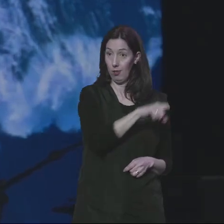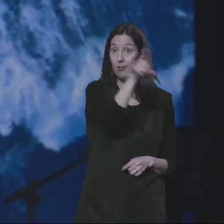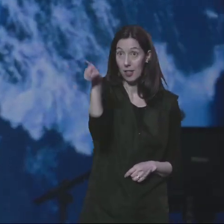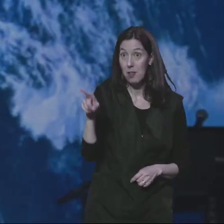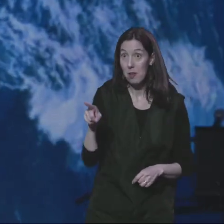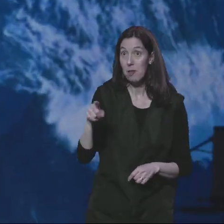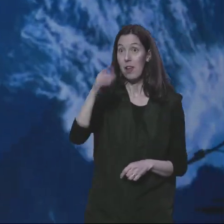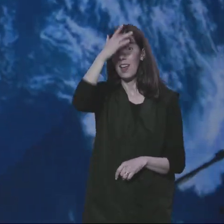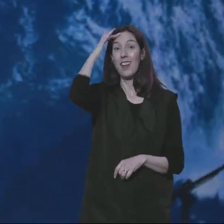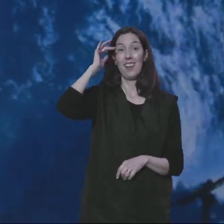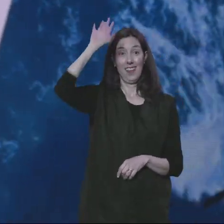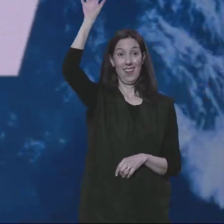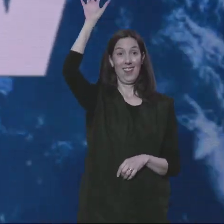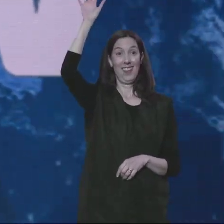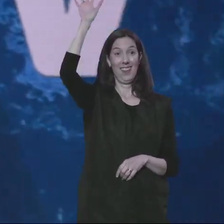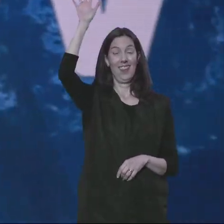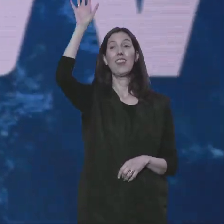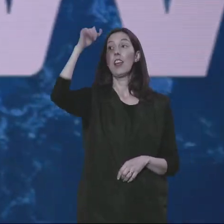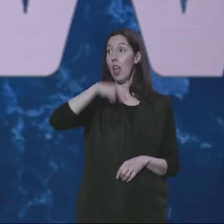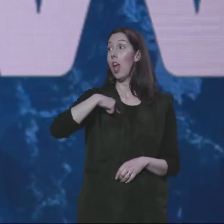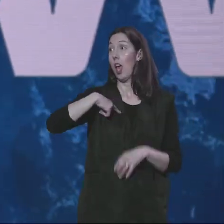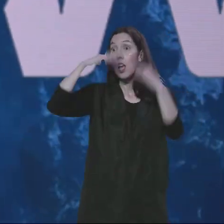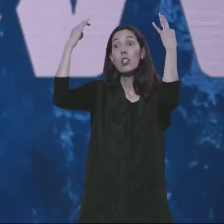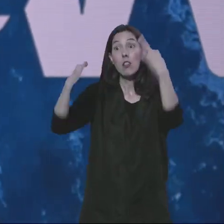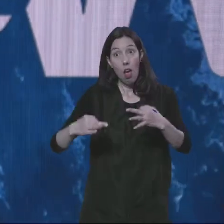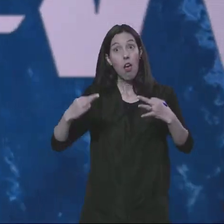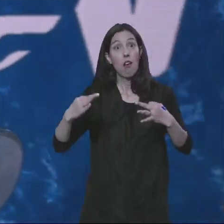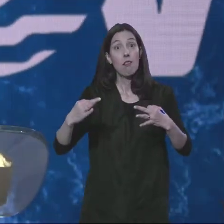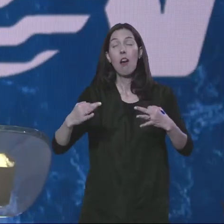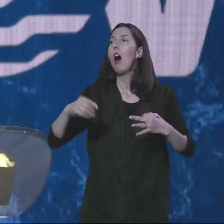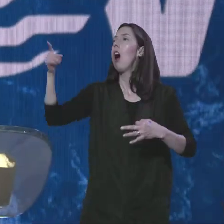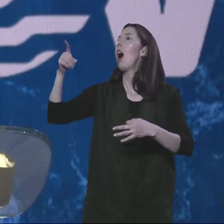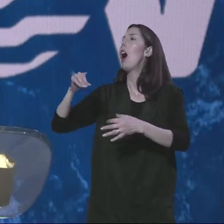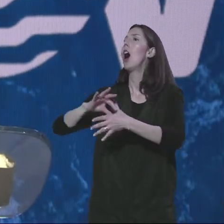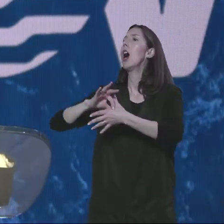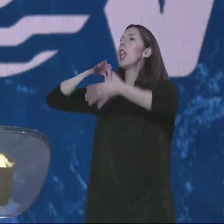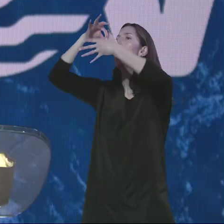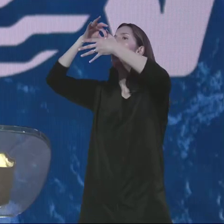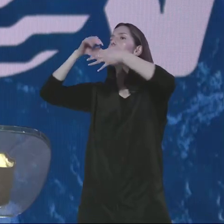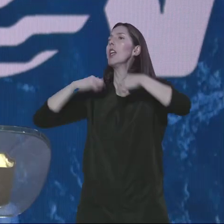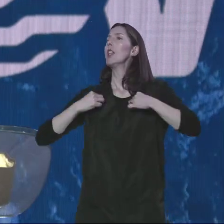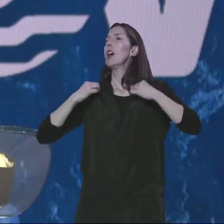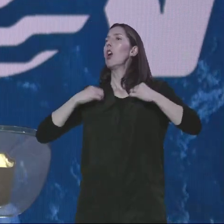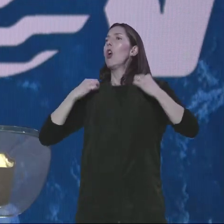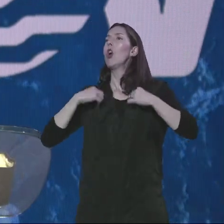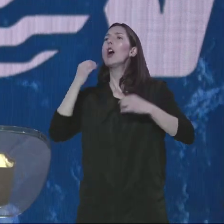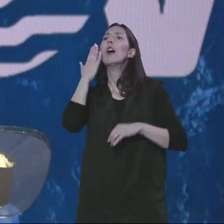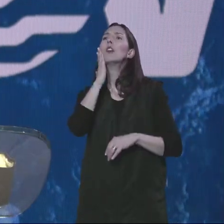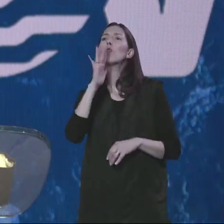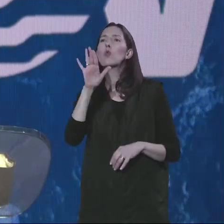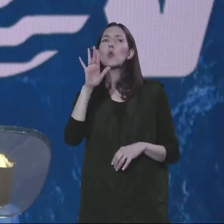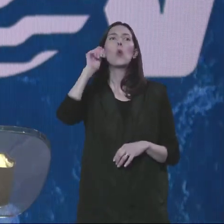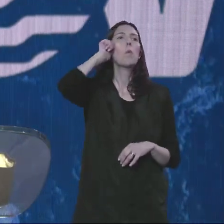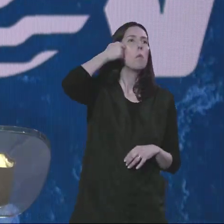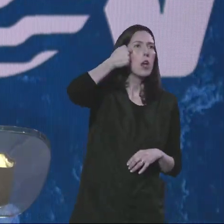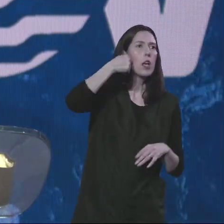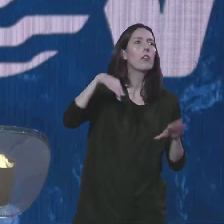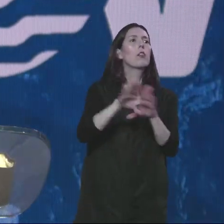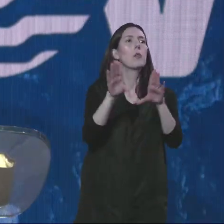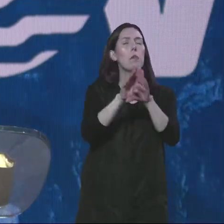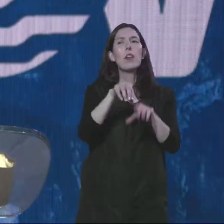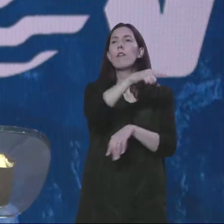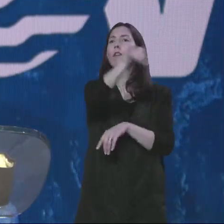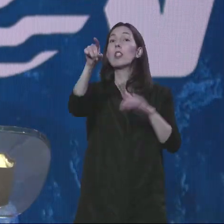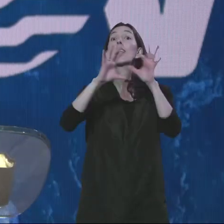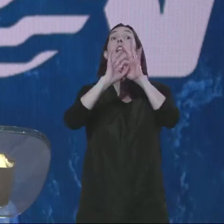com isso? Eu estou falando sério, hein? Ó, os líderes de colete azul e preto, vocês estão liberados para me falar